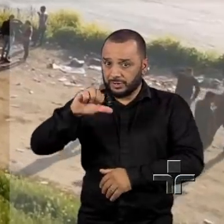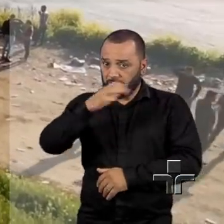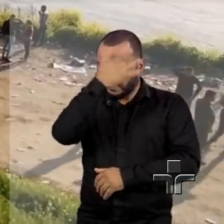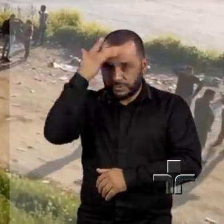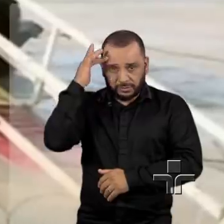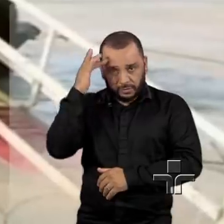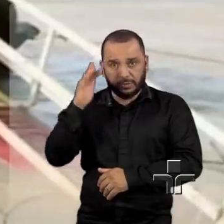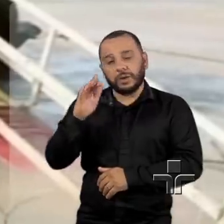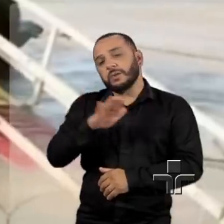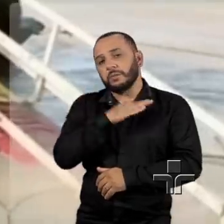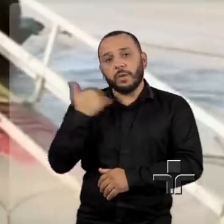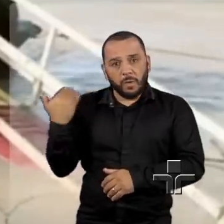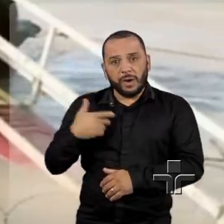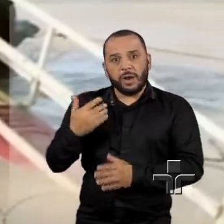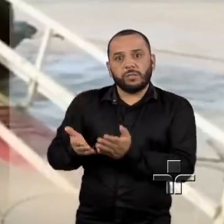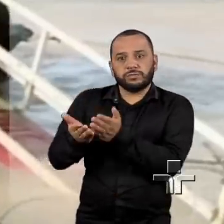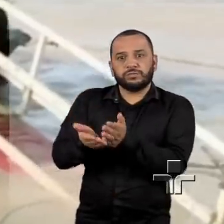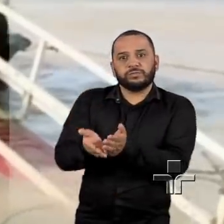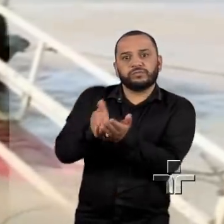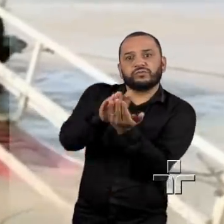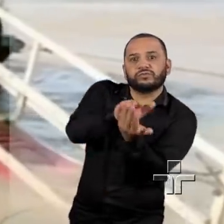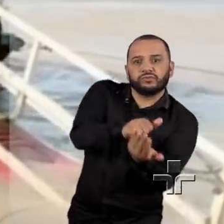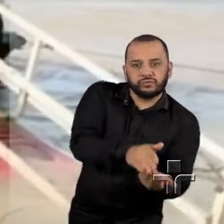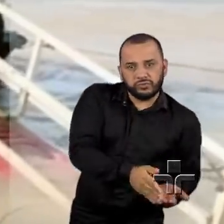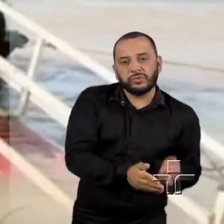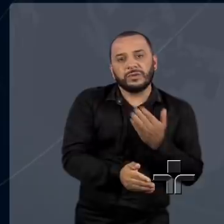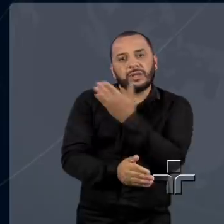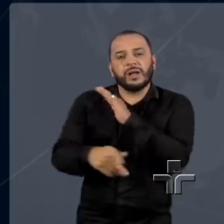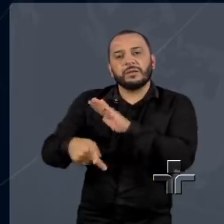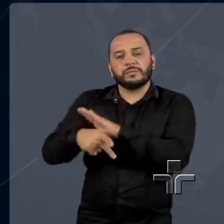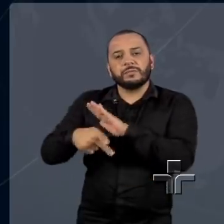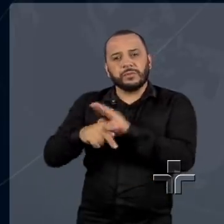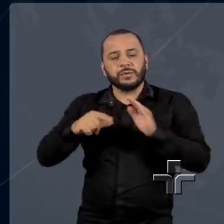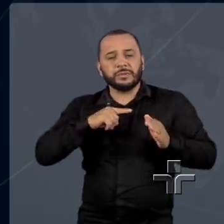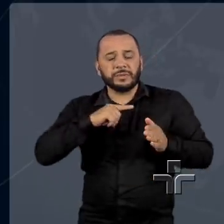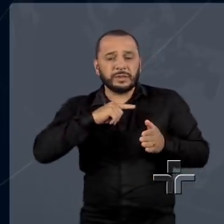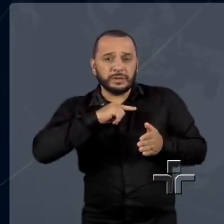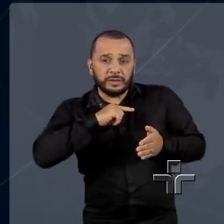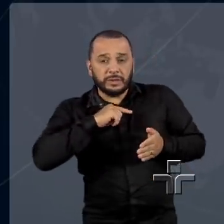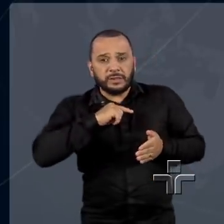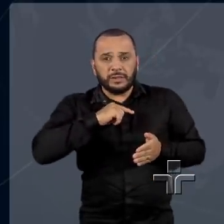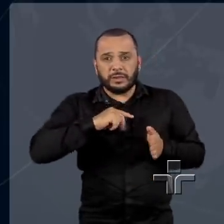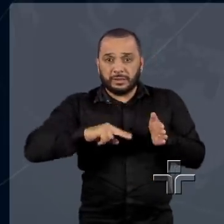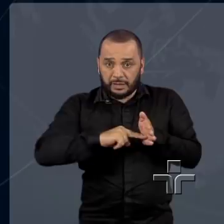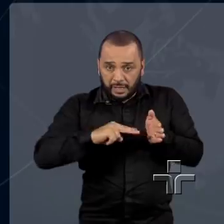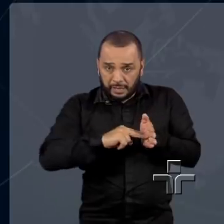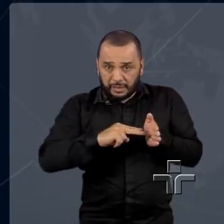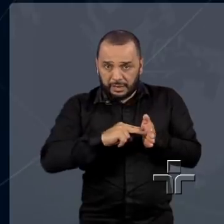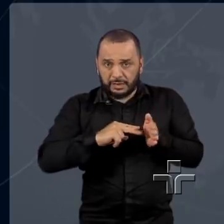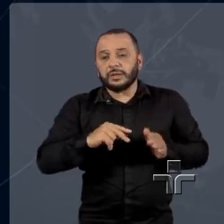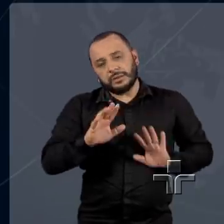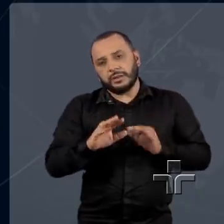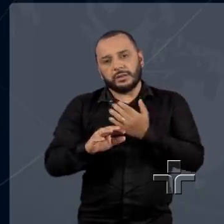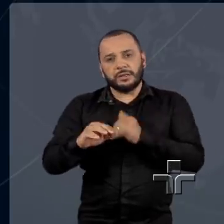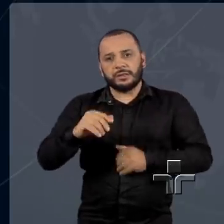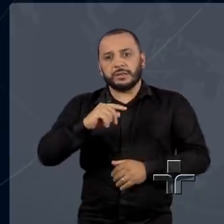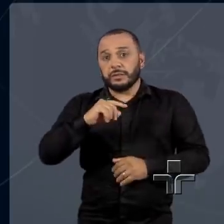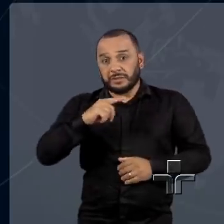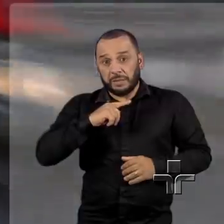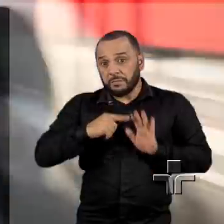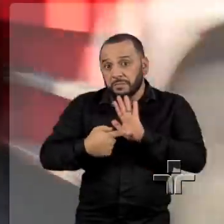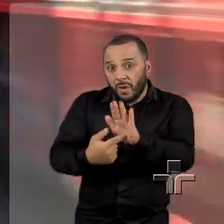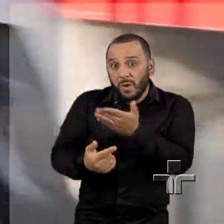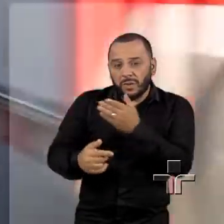no naufrágio de uma balsa no rio Tigres, no Iraque. Imagens feitas por celular mostram a embarcação